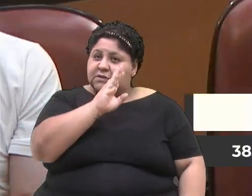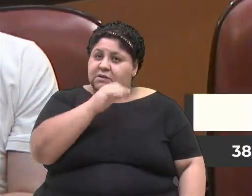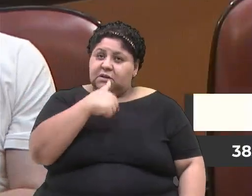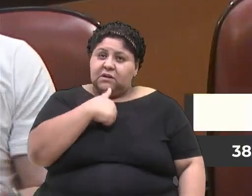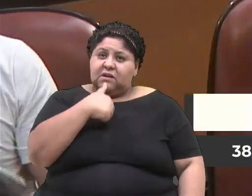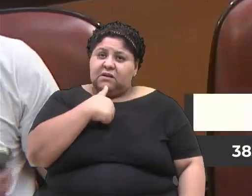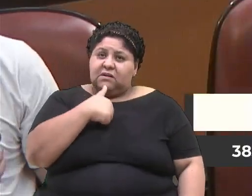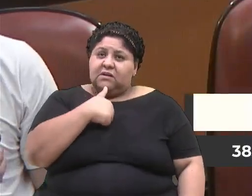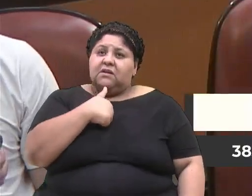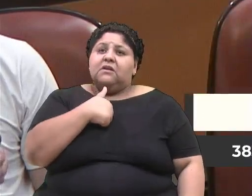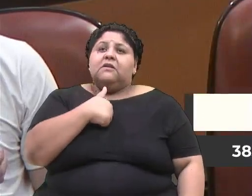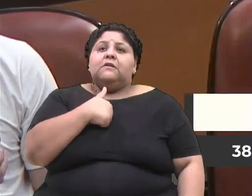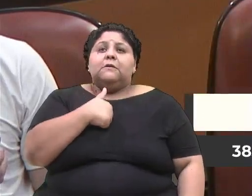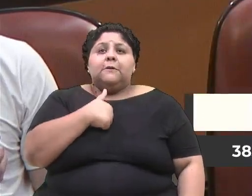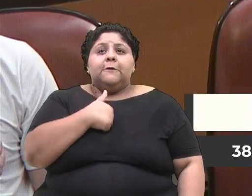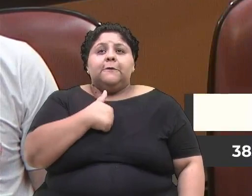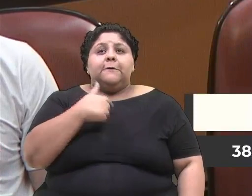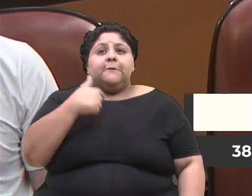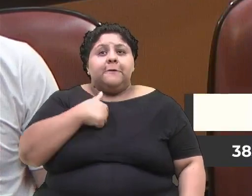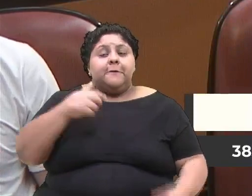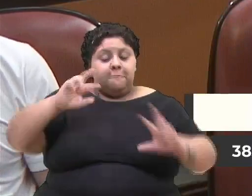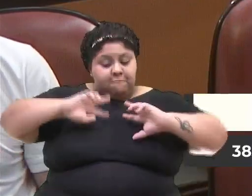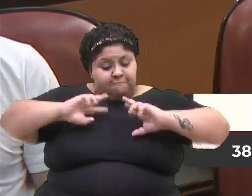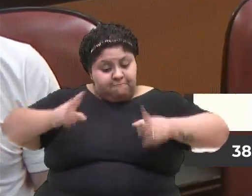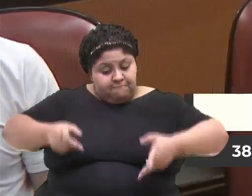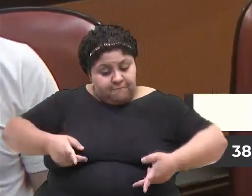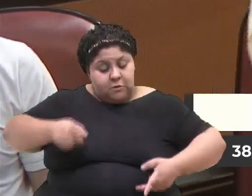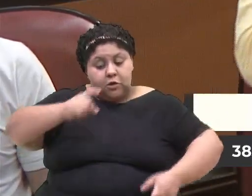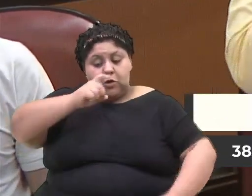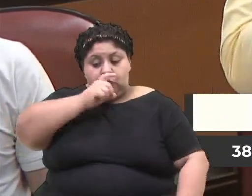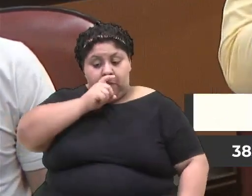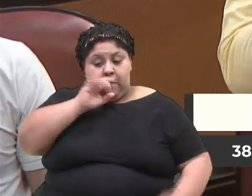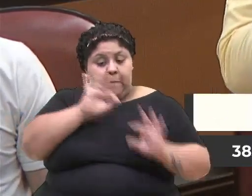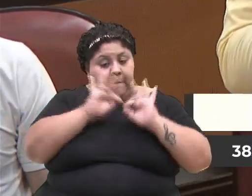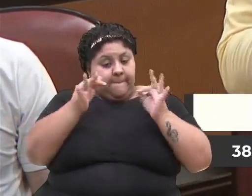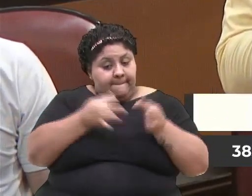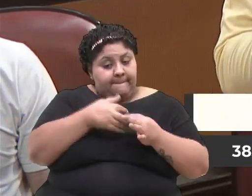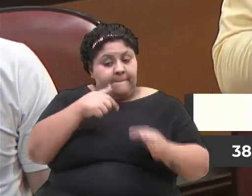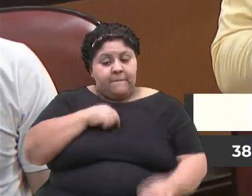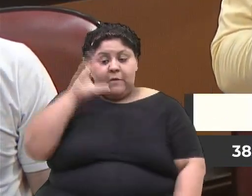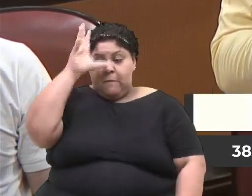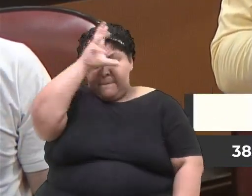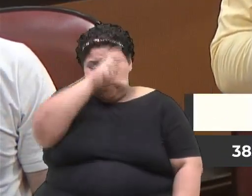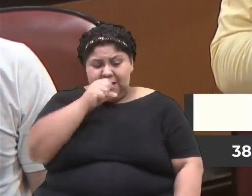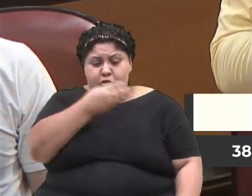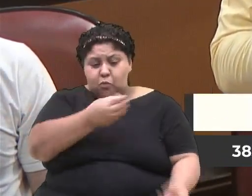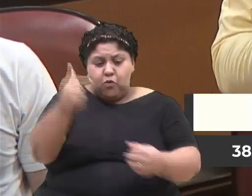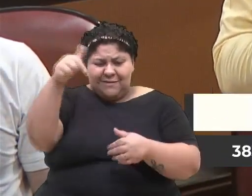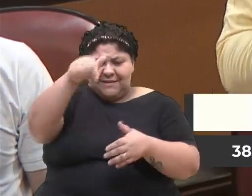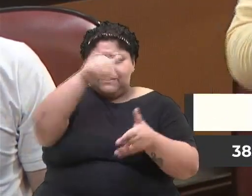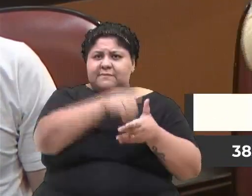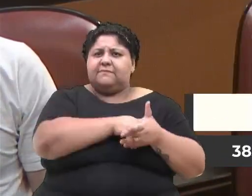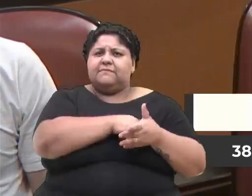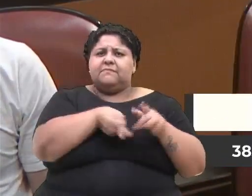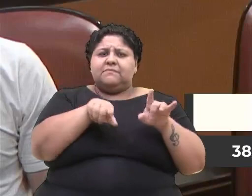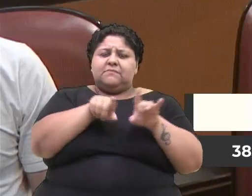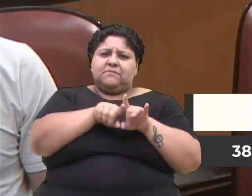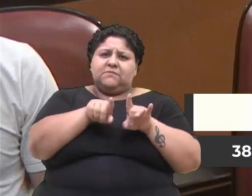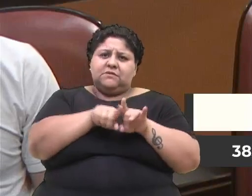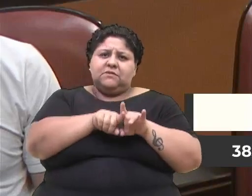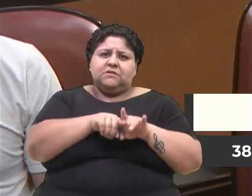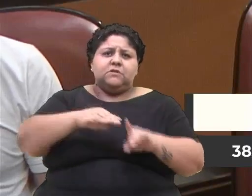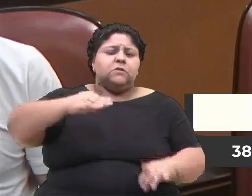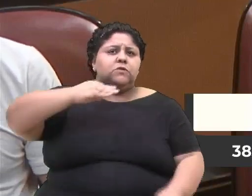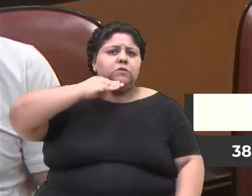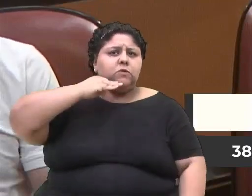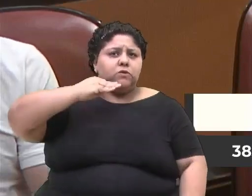mas não deixo de ser um ser humano, um pai de família. E eu aprendo muito aqui dentro, aprendi até com o Alexandre, que é muito